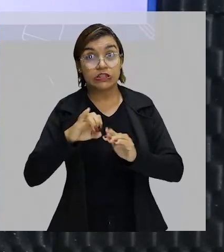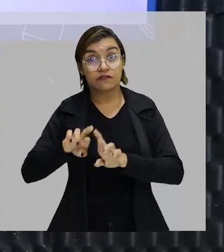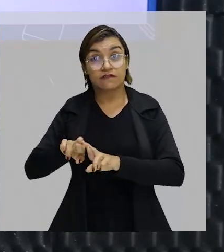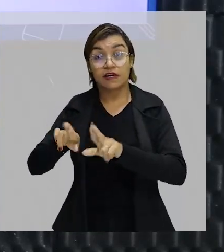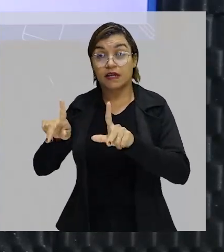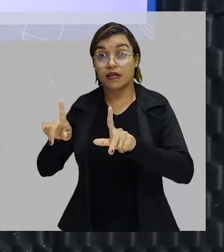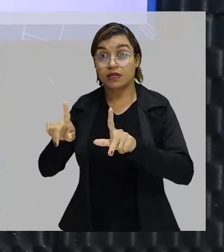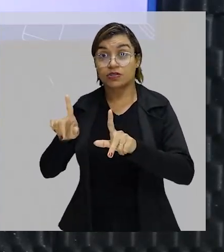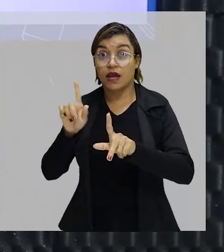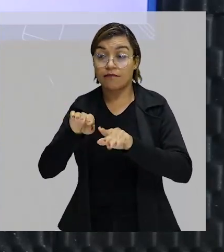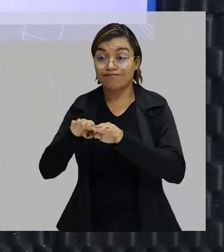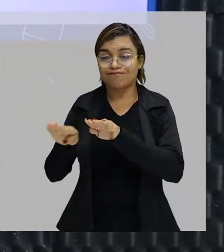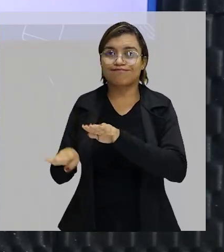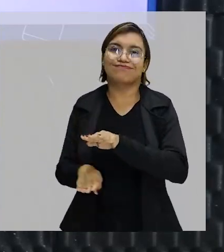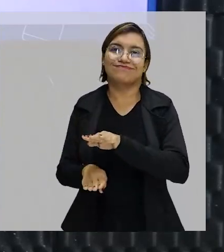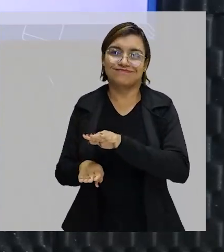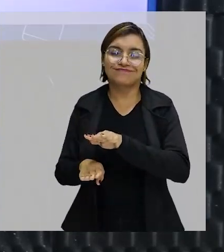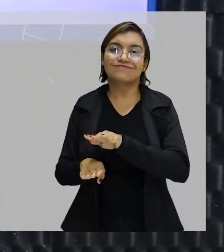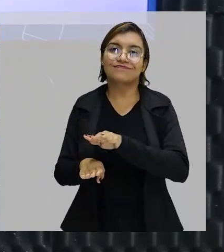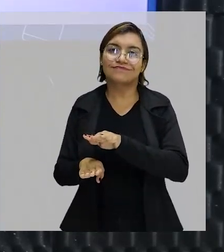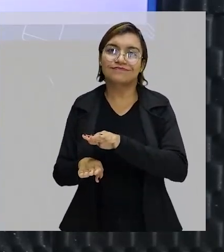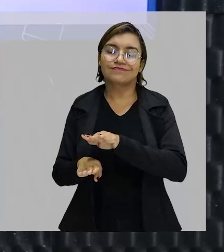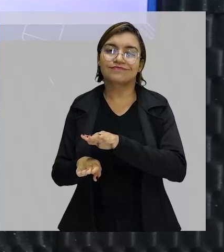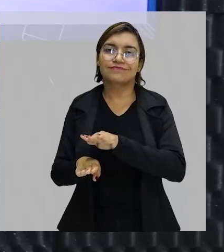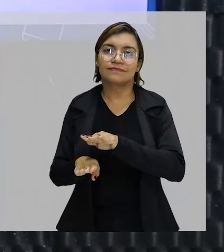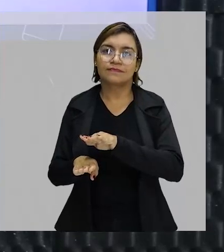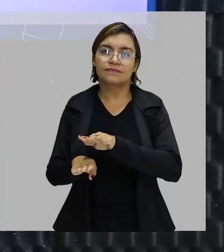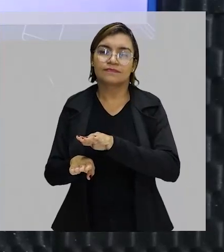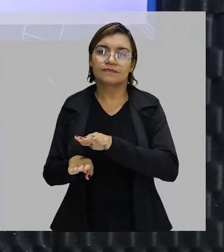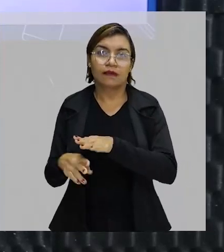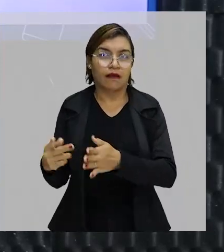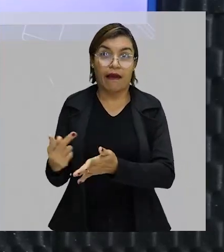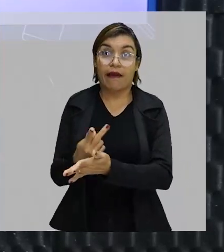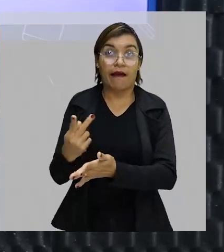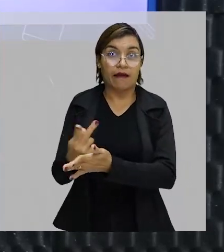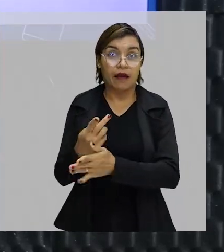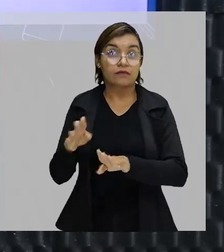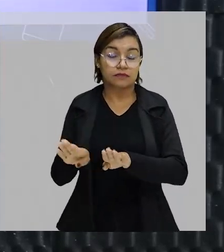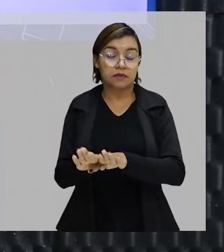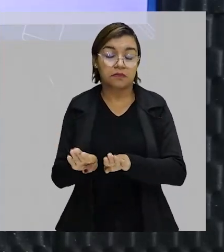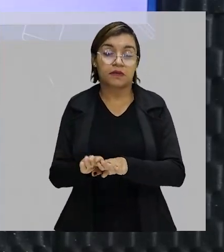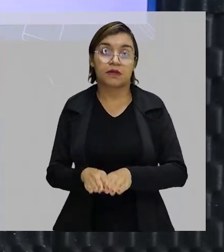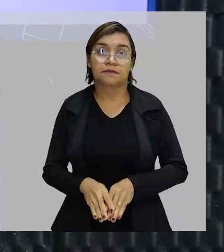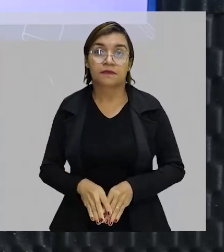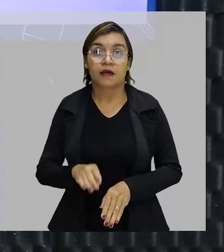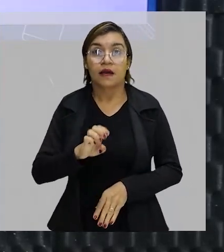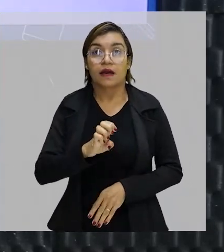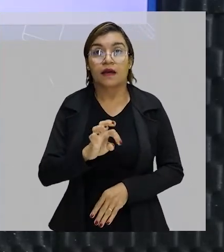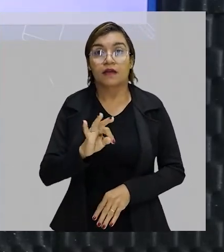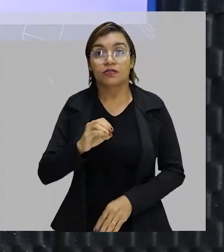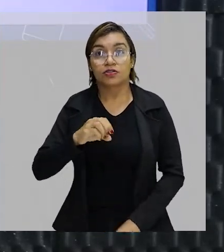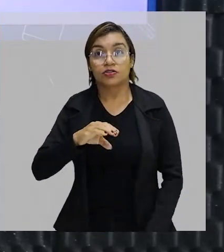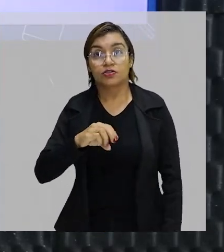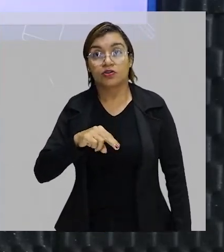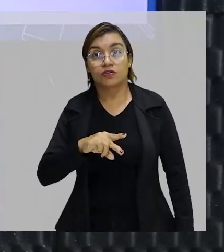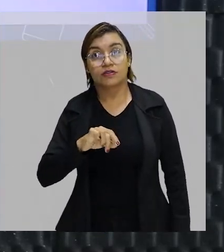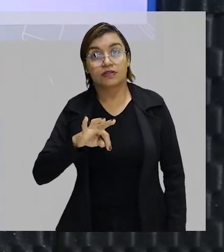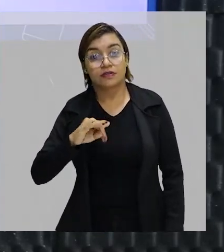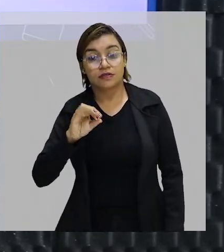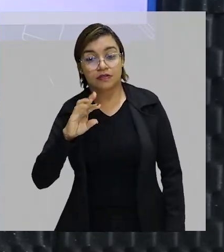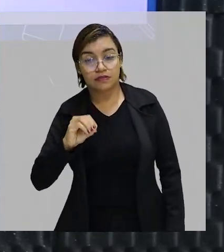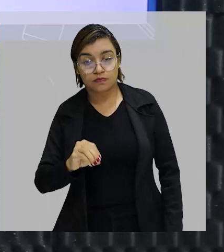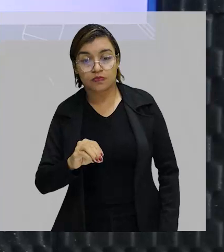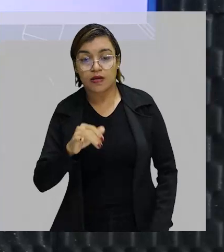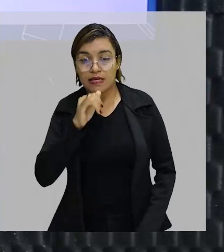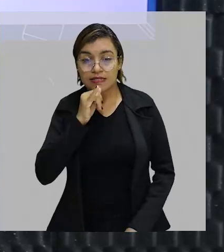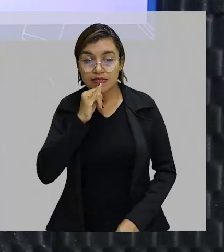é tido como inferior, ou como equivocado, como incorreto. O etnocentrismo, a atitude de considerar a sua